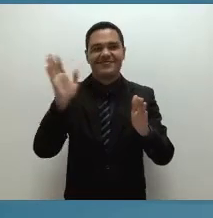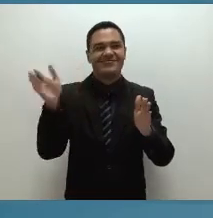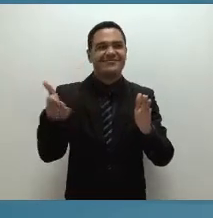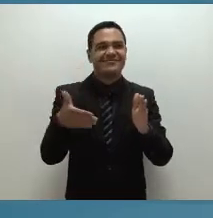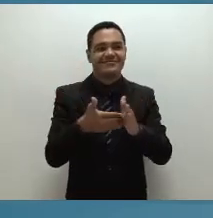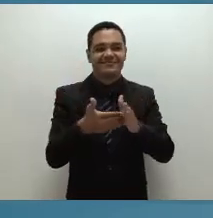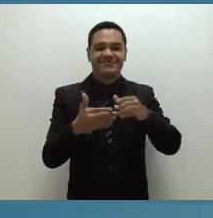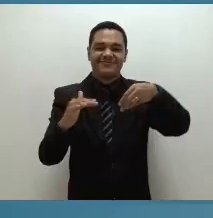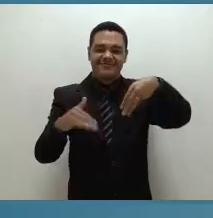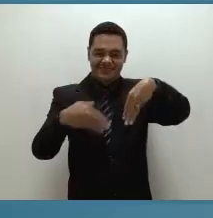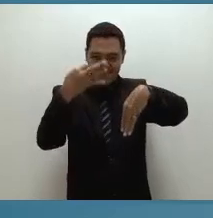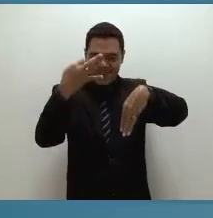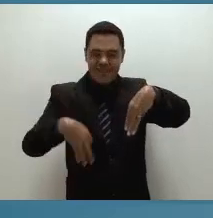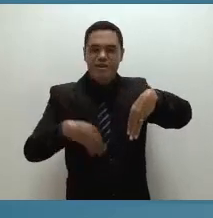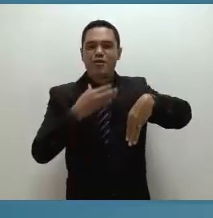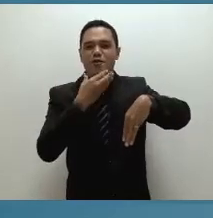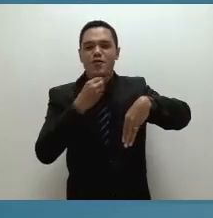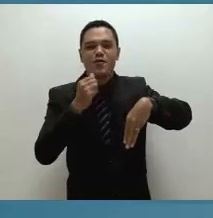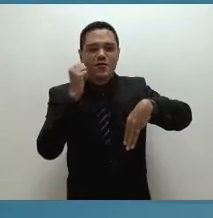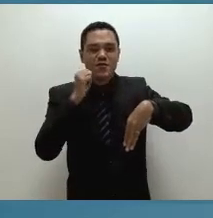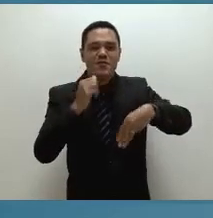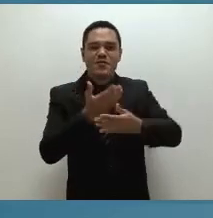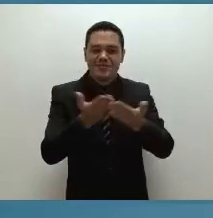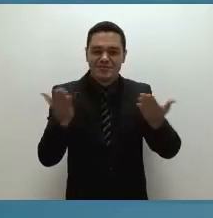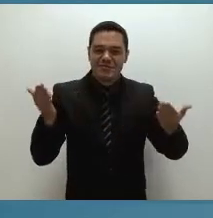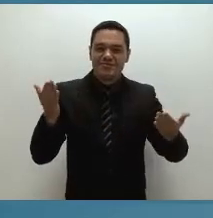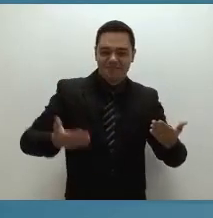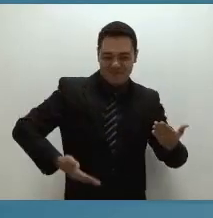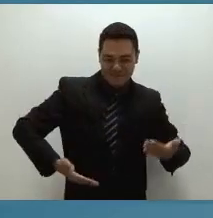Magistrados, magistradas, servidores, servidoras,